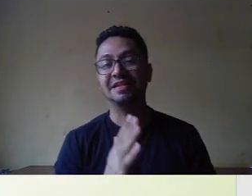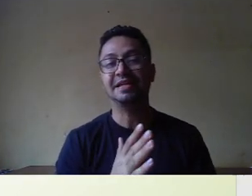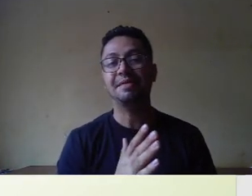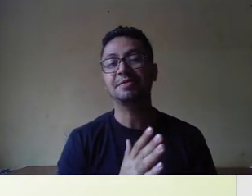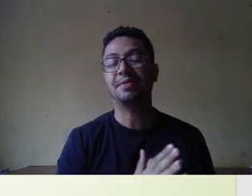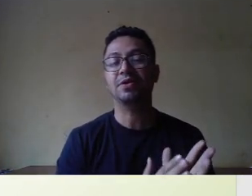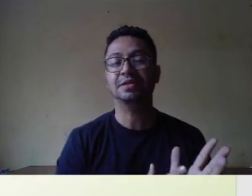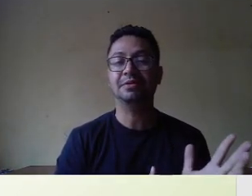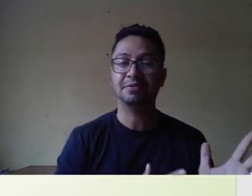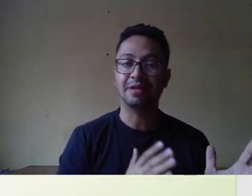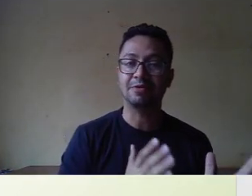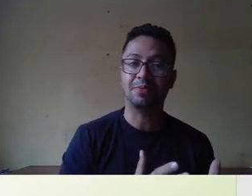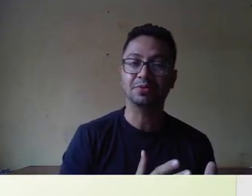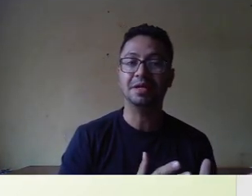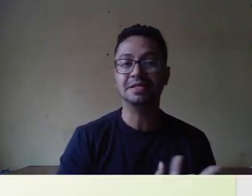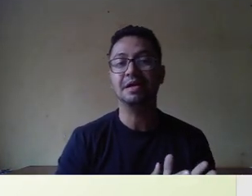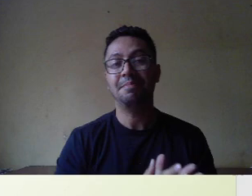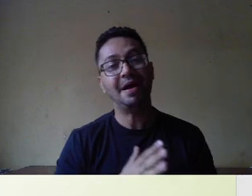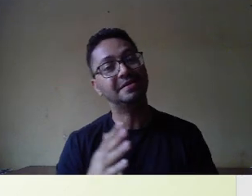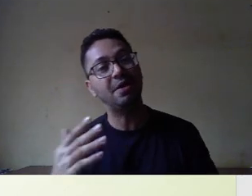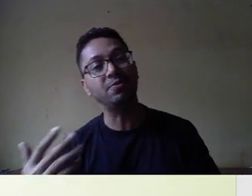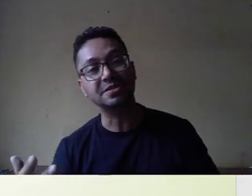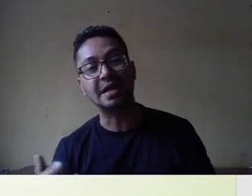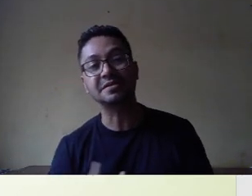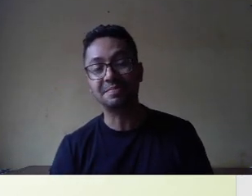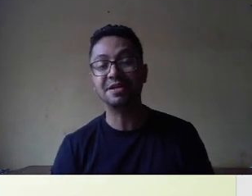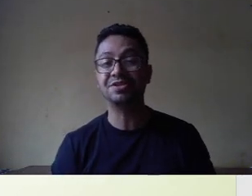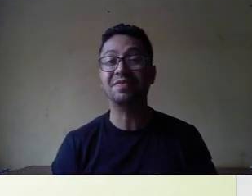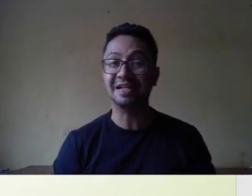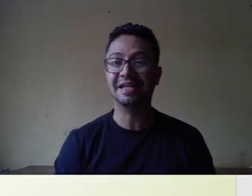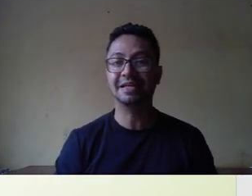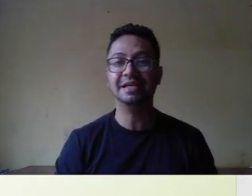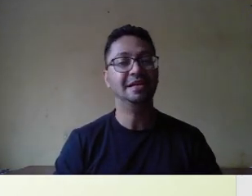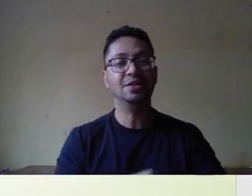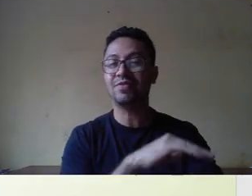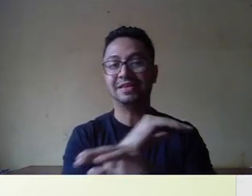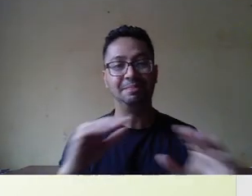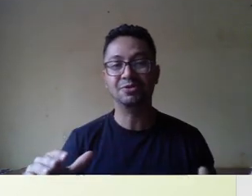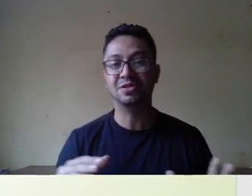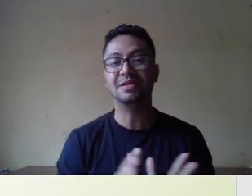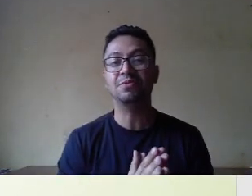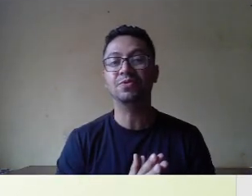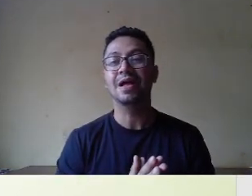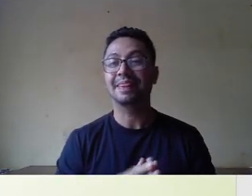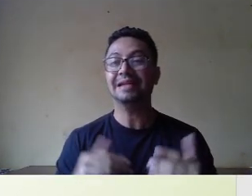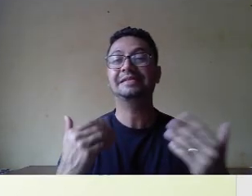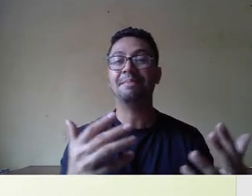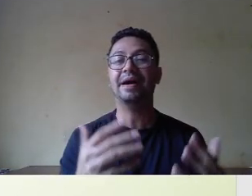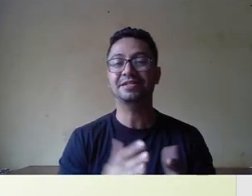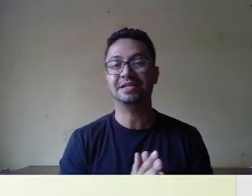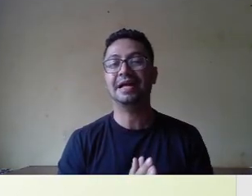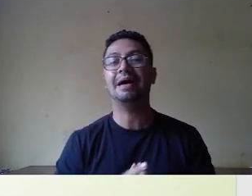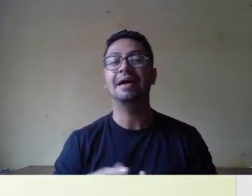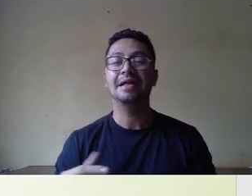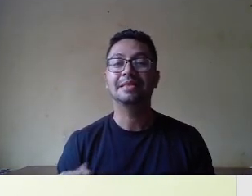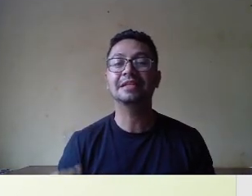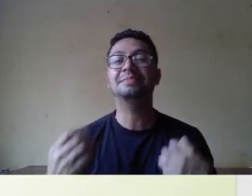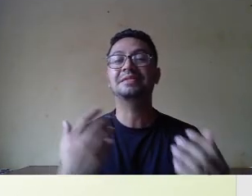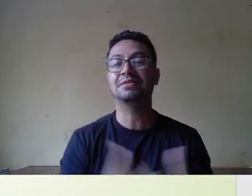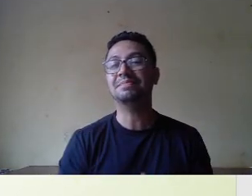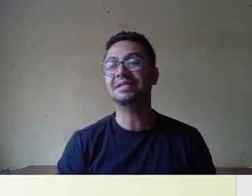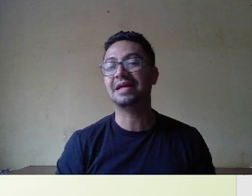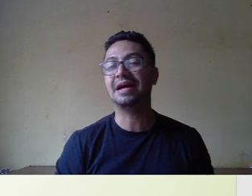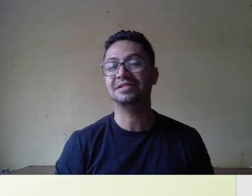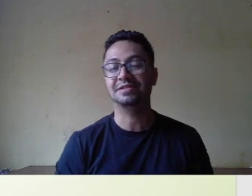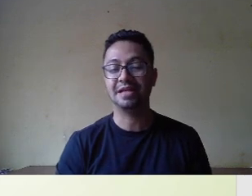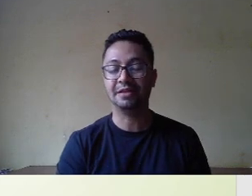gente vai seguir a mesma ordem da língua portuguesa, mas em alguns casos também a gente vai seguir e não vai ter prejuízo nenhum na semântica, na